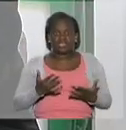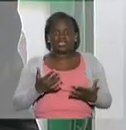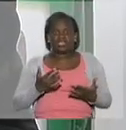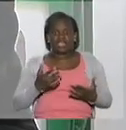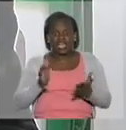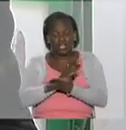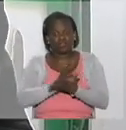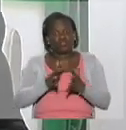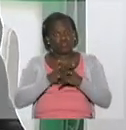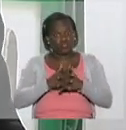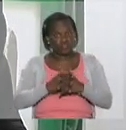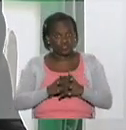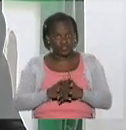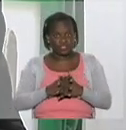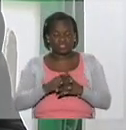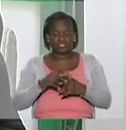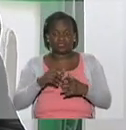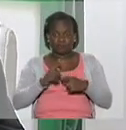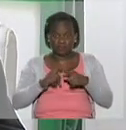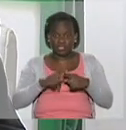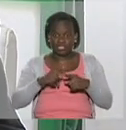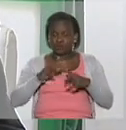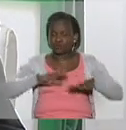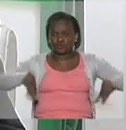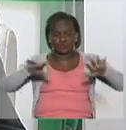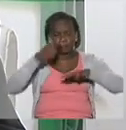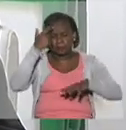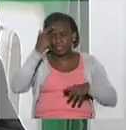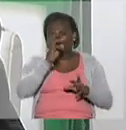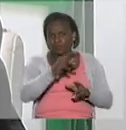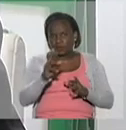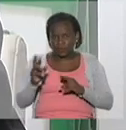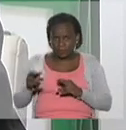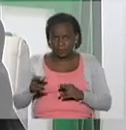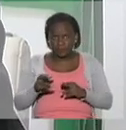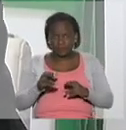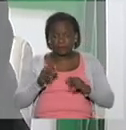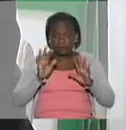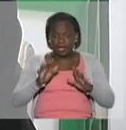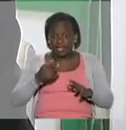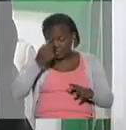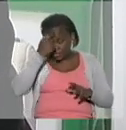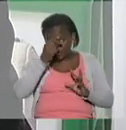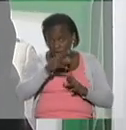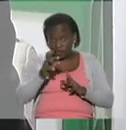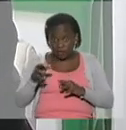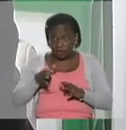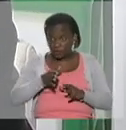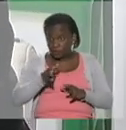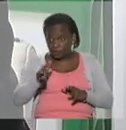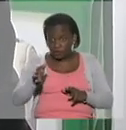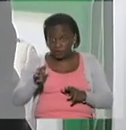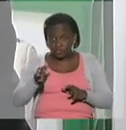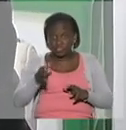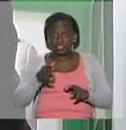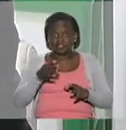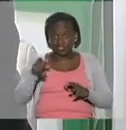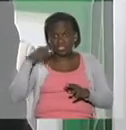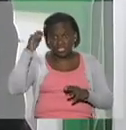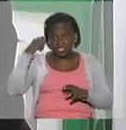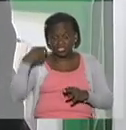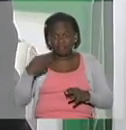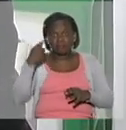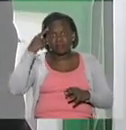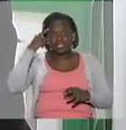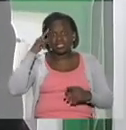esclarecer um mal-entendido, que eu acho que ele é um senso comum. Quando o senso comum vai para uma direção, você é atriz,